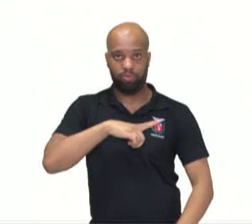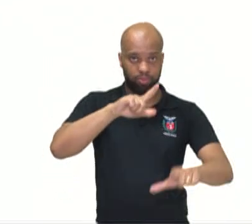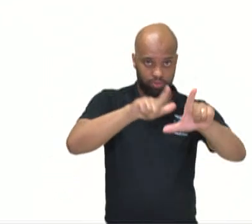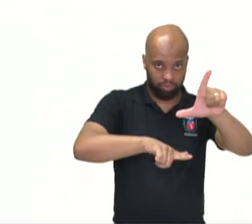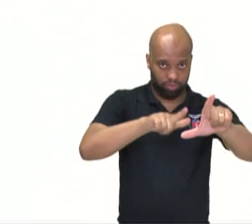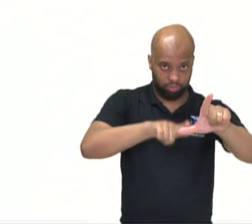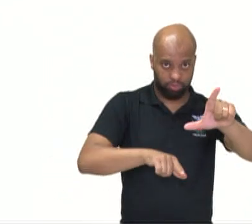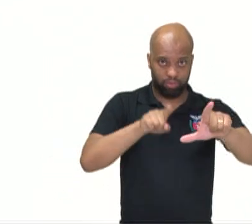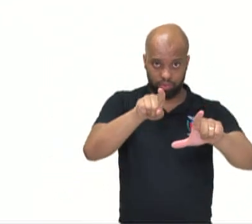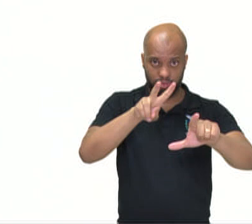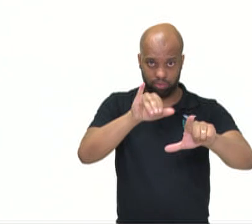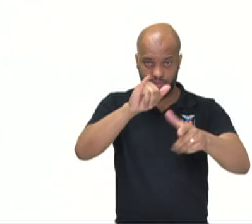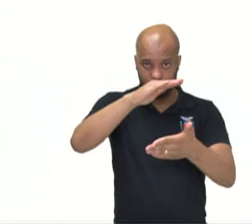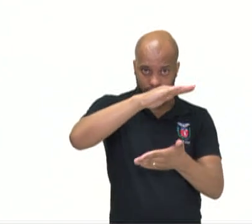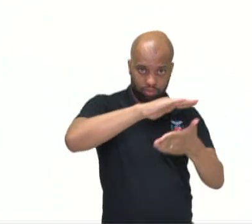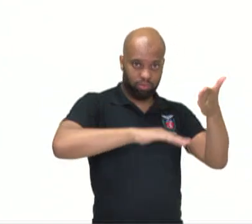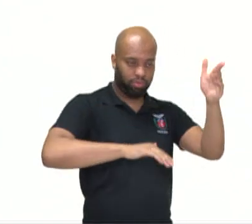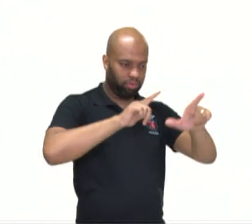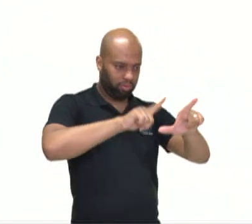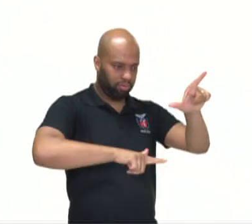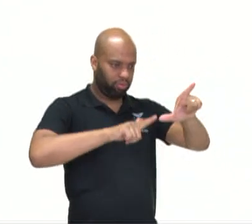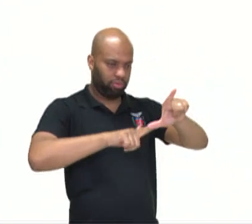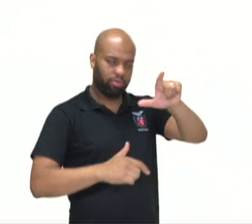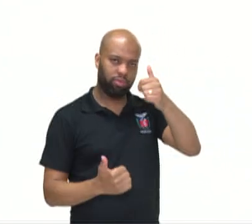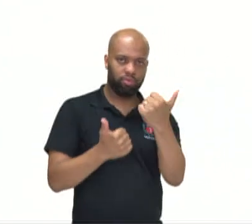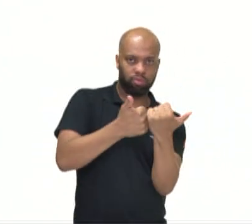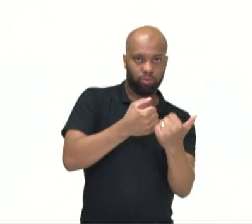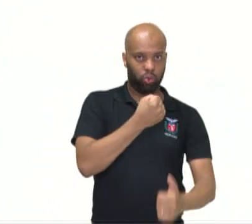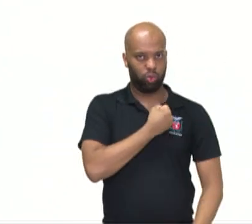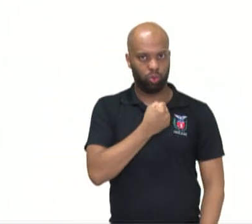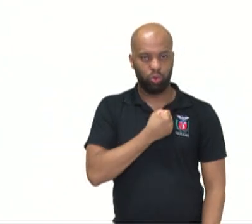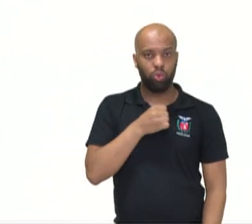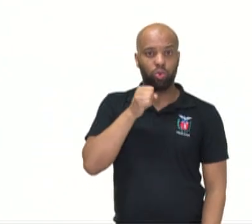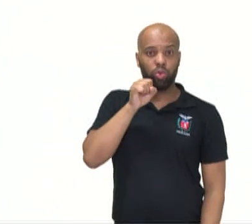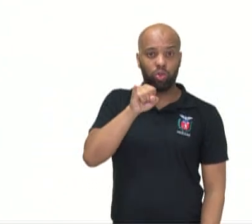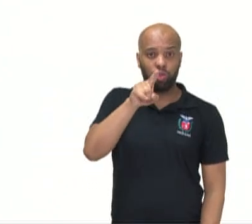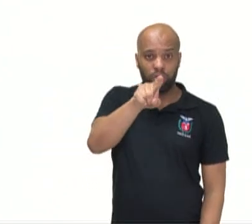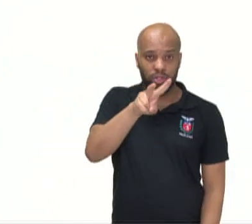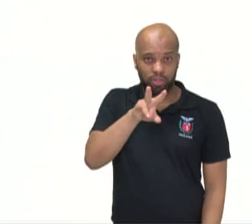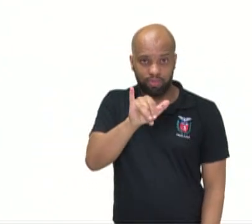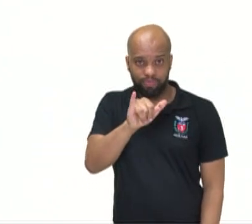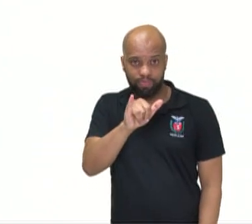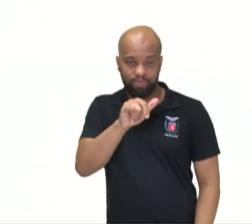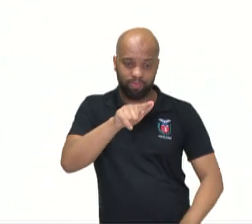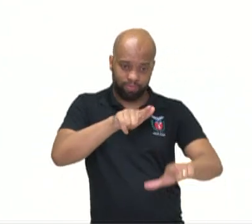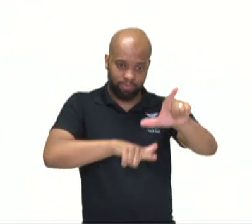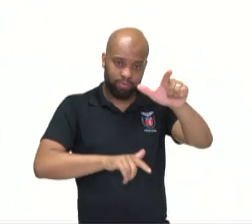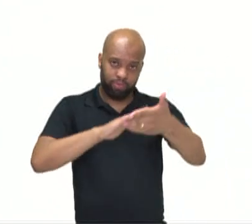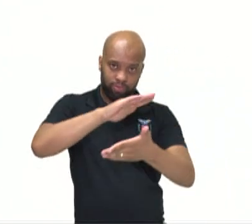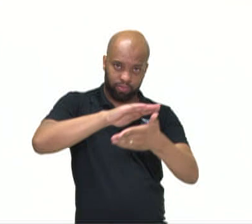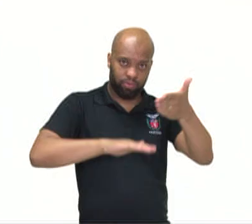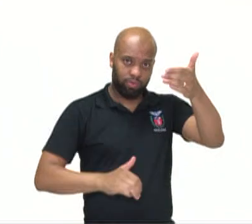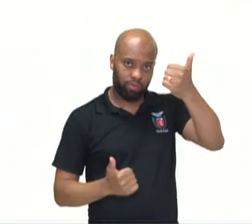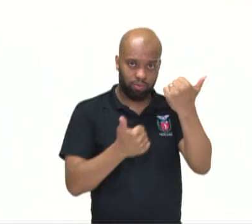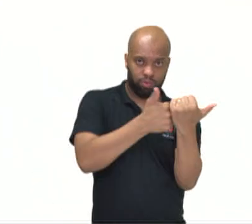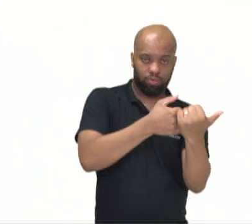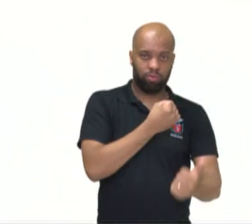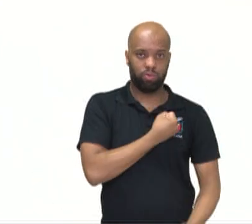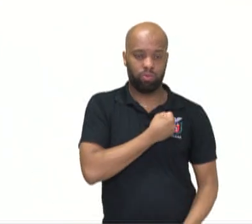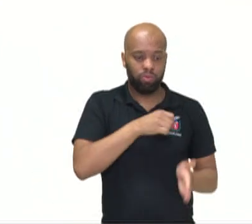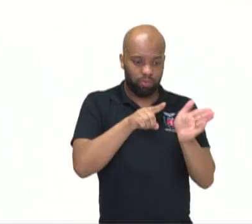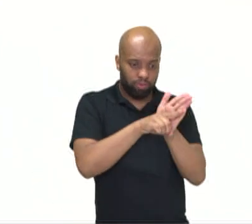específicos. Segundo, ao substituir variáveis por números negativos, devemos usar parênteses para efetuar a regra de